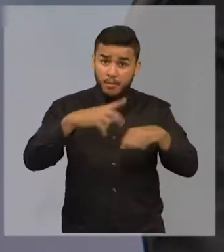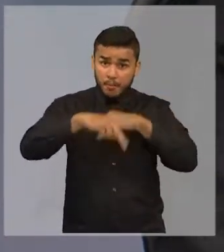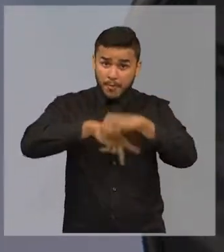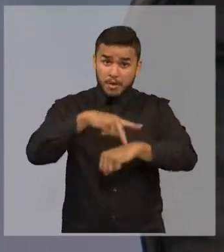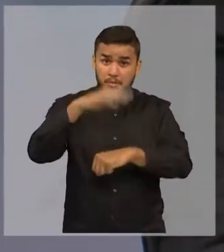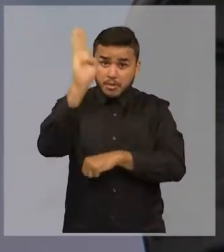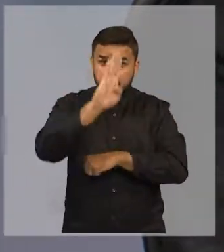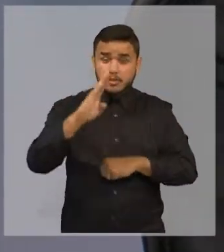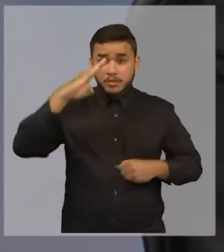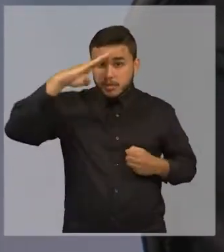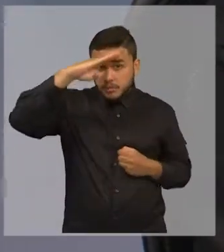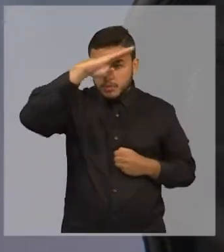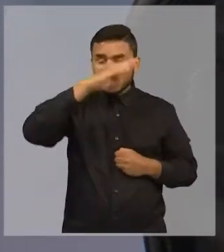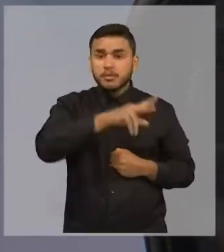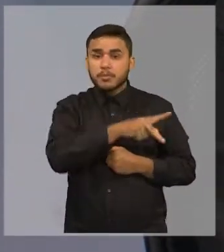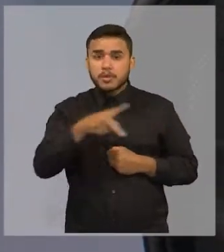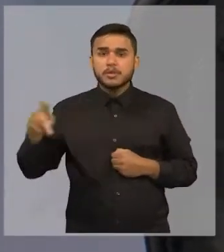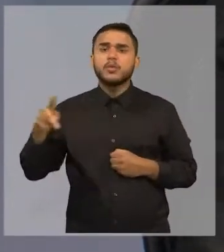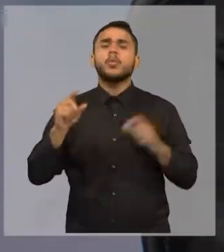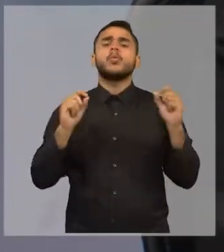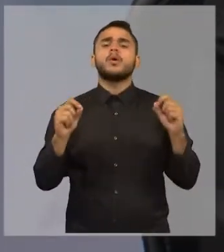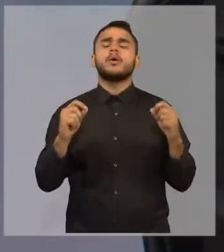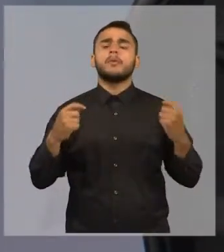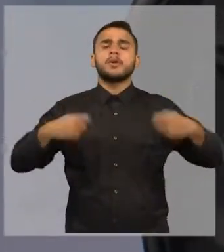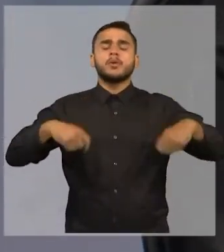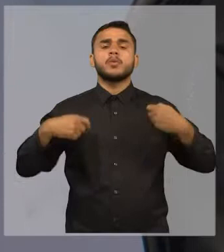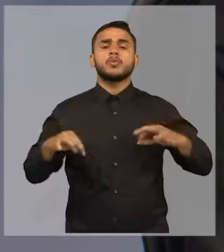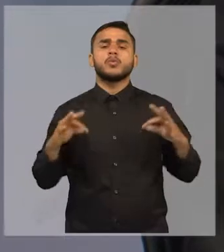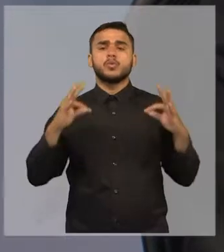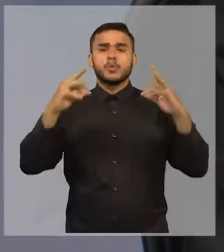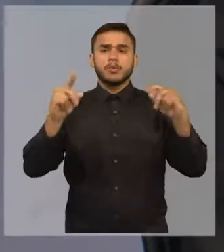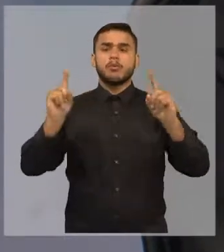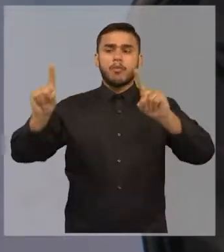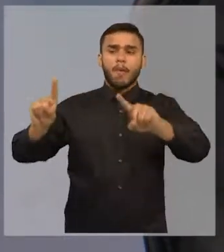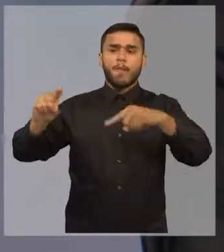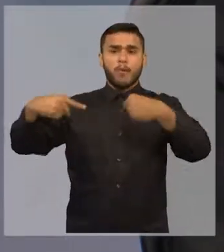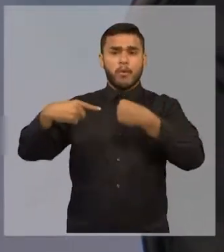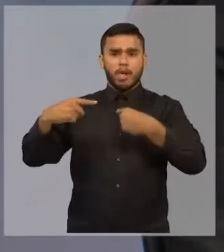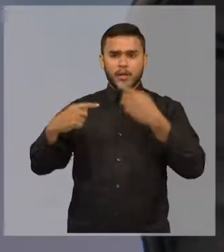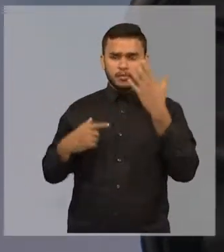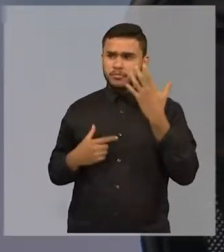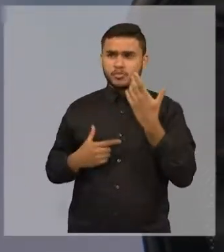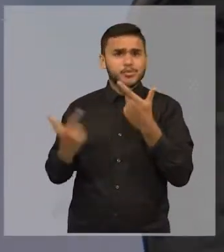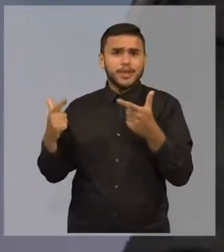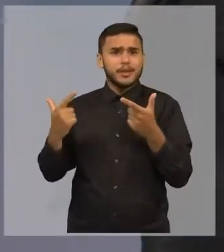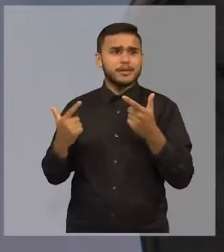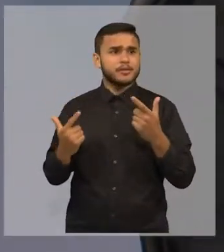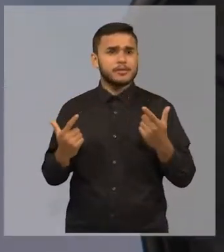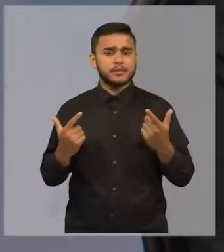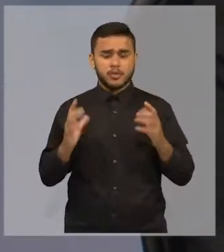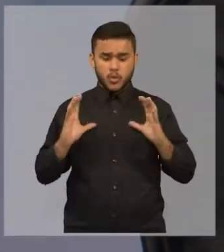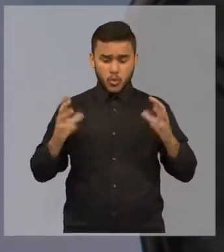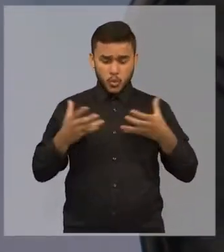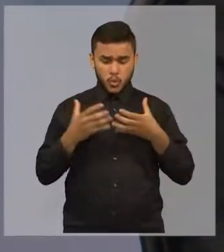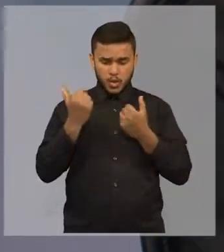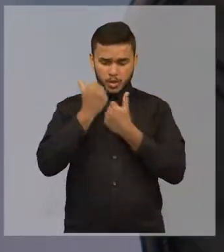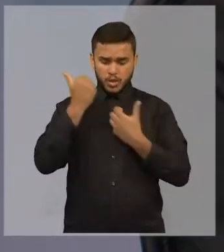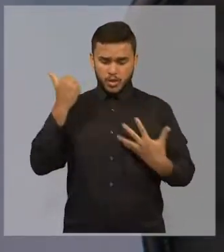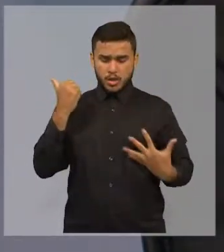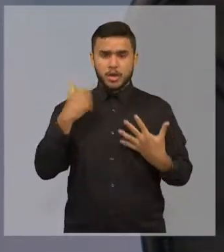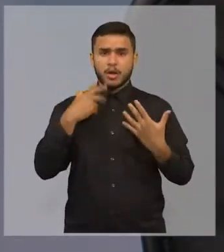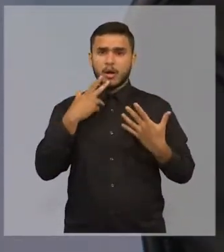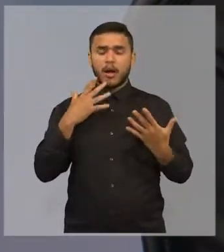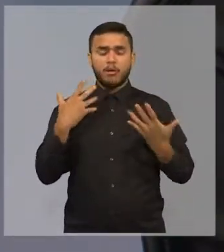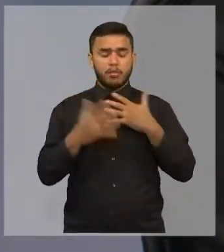presidente precisa de um burilamento. Quem é que faz a maior oposição ao seu governo? Ele próprio e os amigos que estão em torno dele.